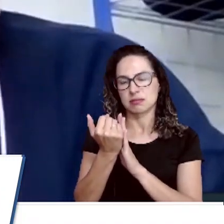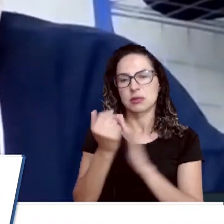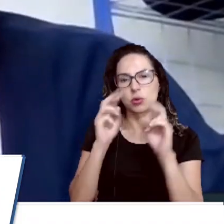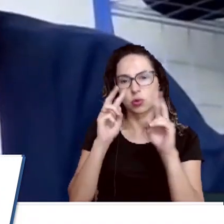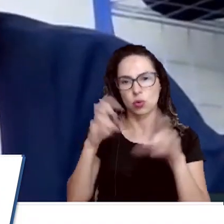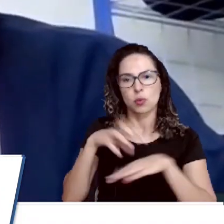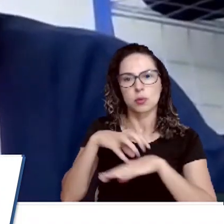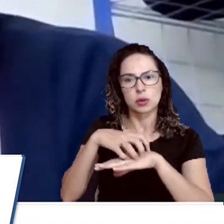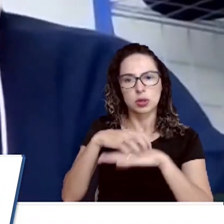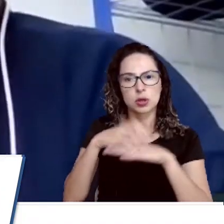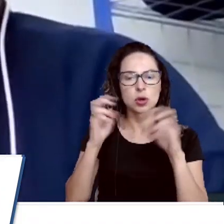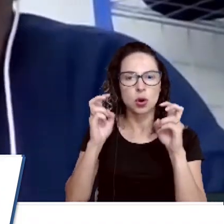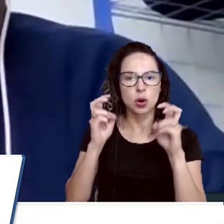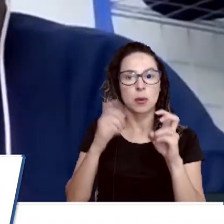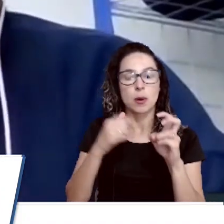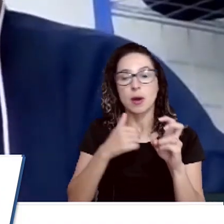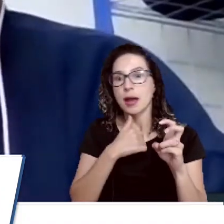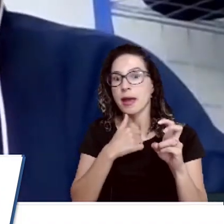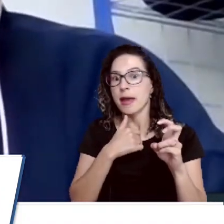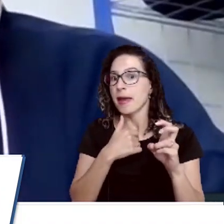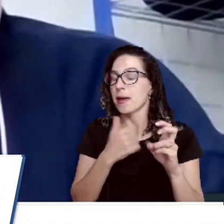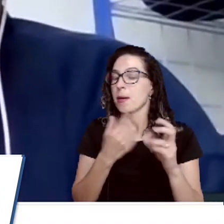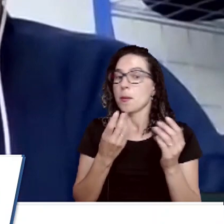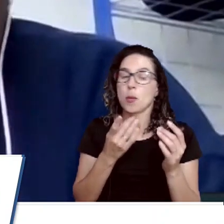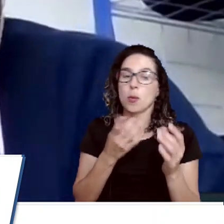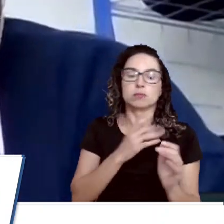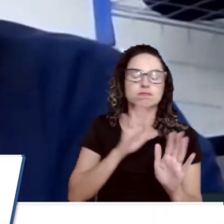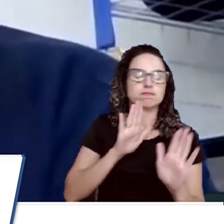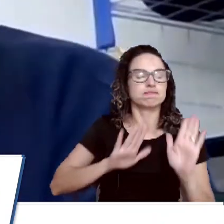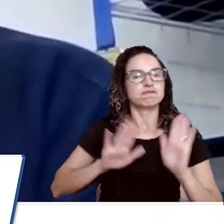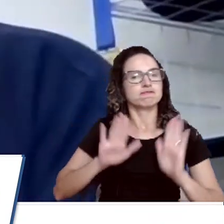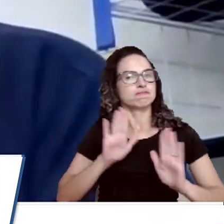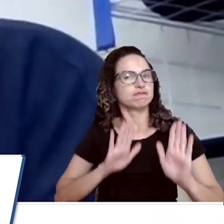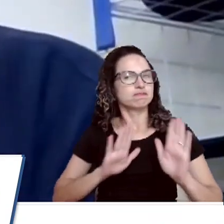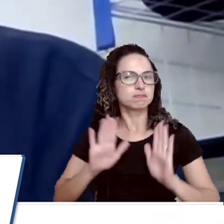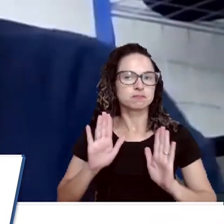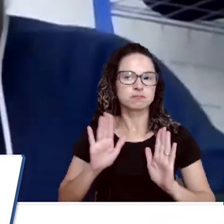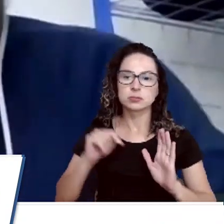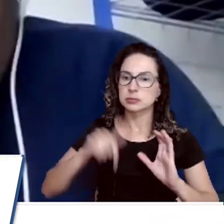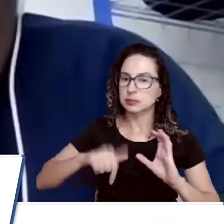com o pé atrás, eu fico com 2 pés atrás. Essa Casa de Leis,